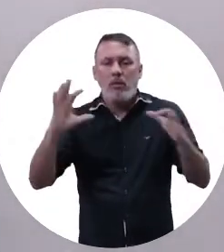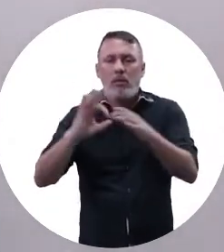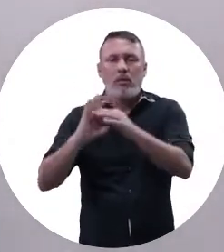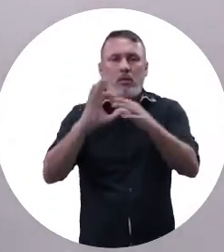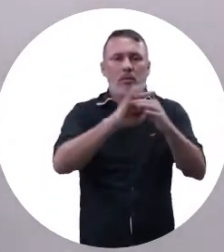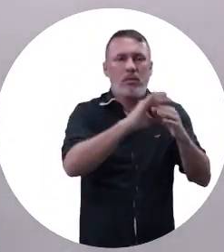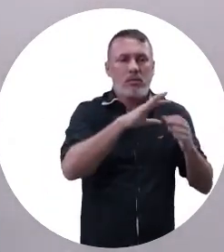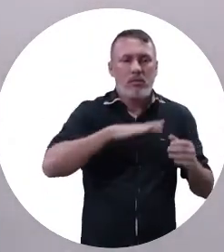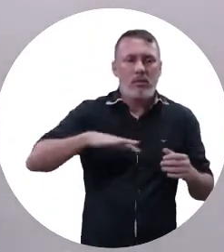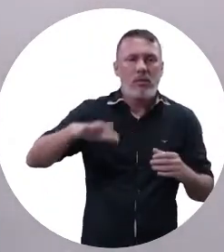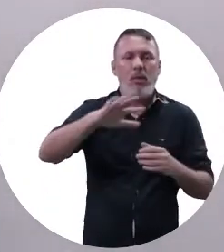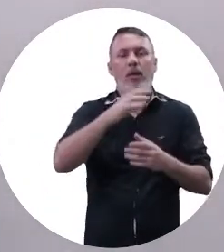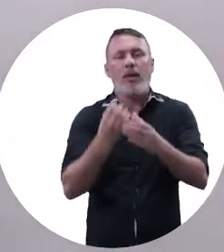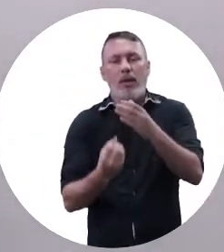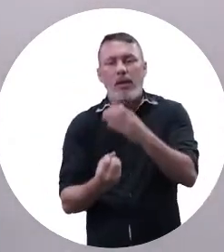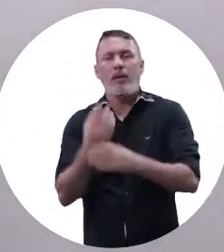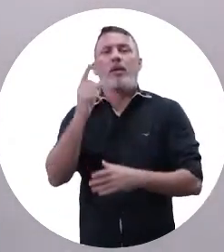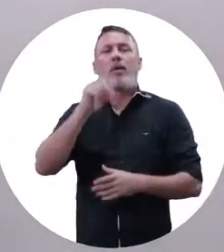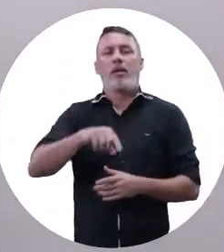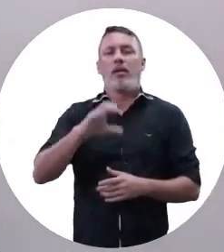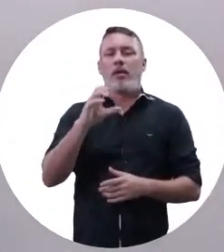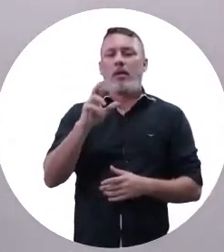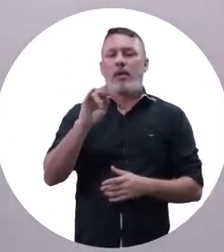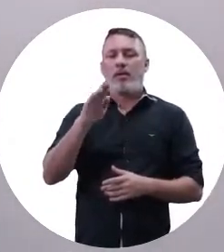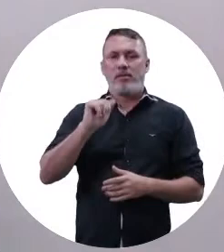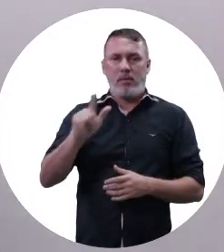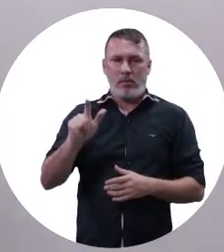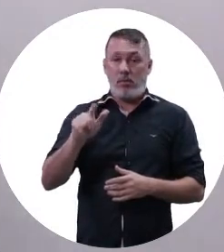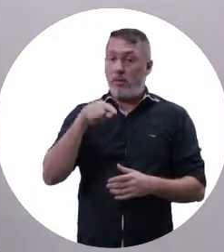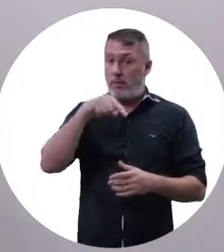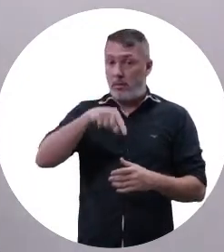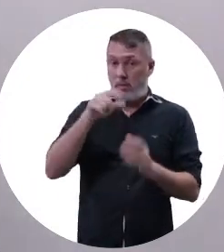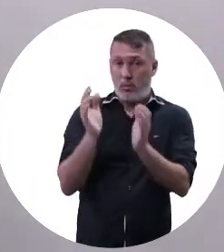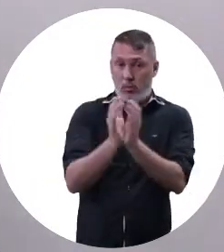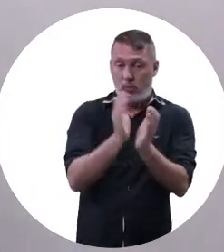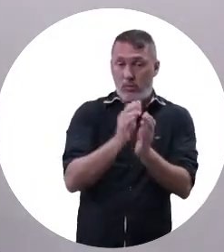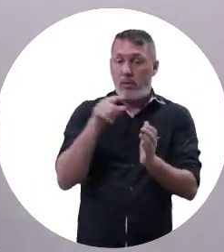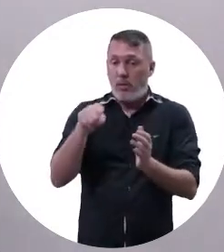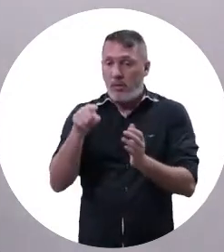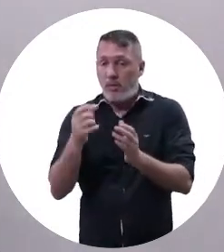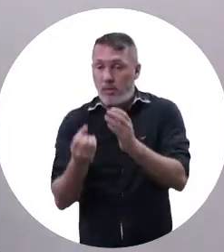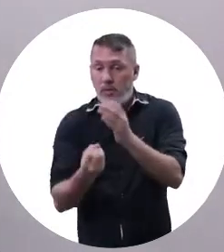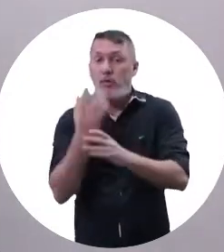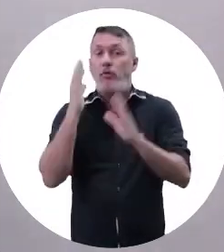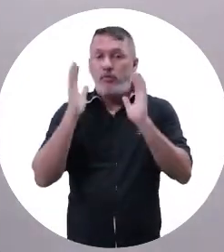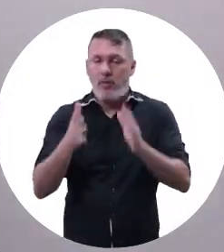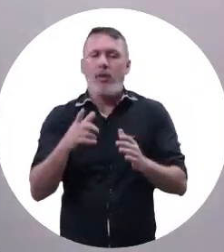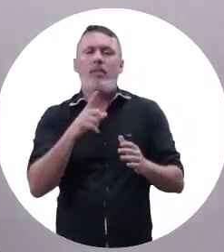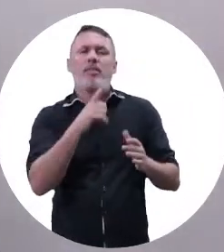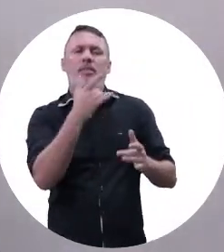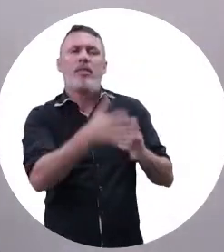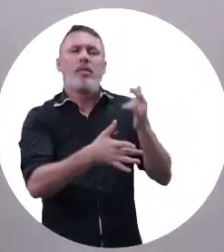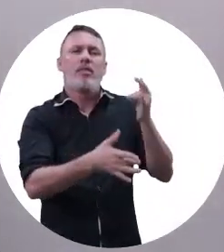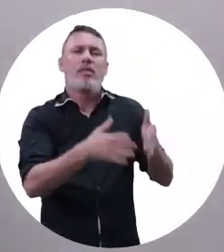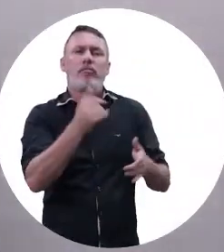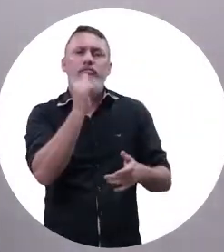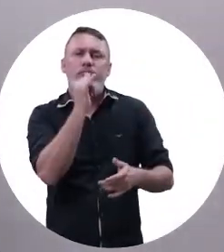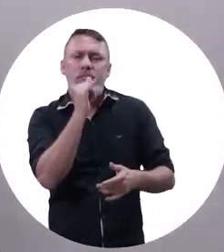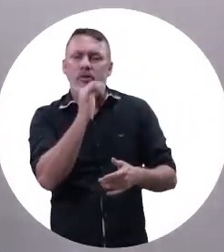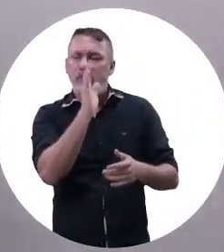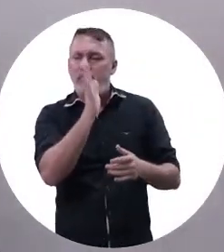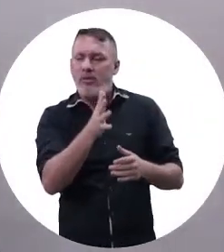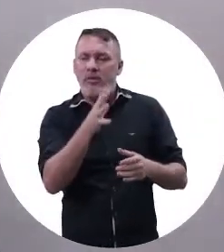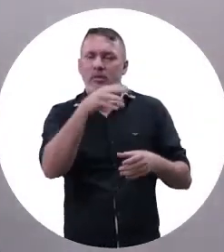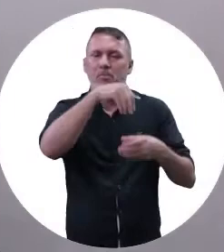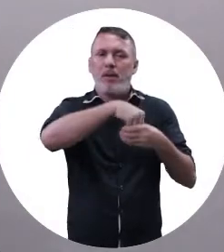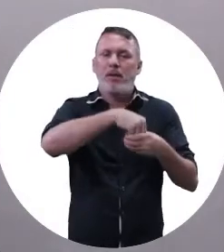vão fazer um retículo cristalino. Esse retículo cristalino faz com que os elétrons que estejam,